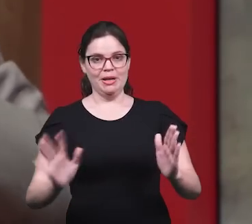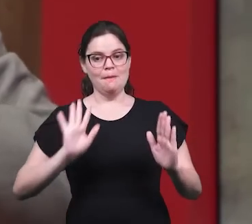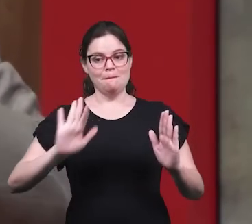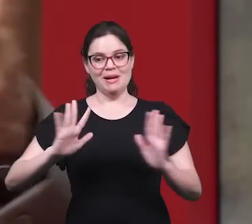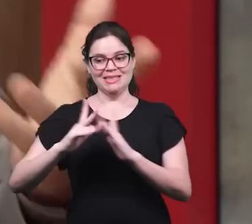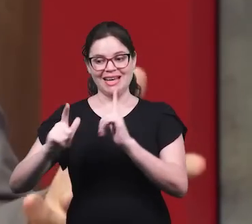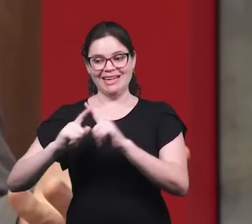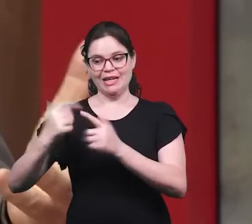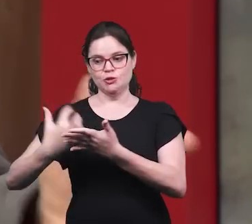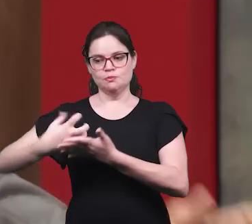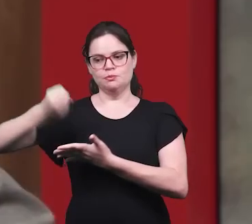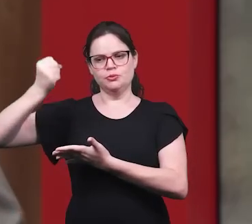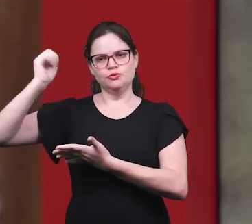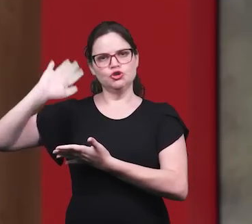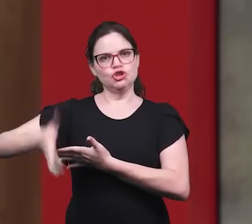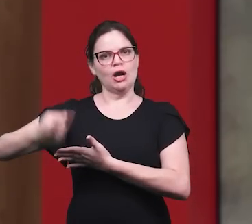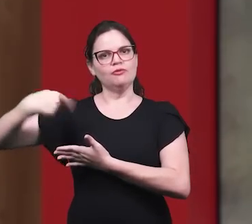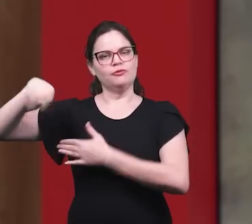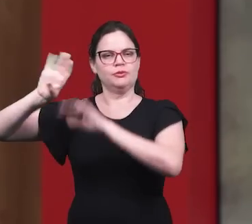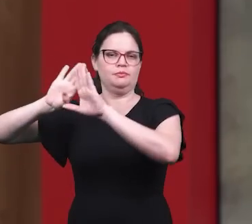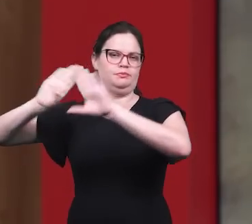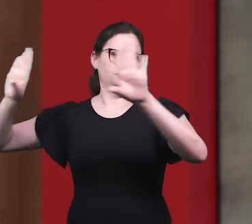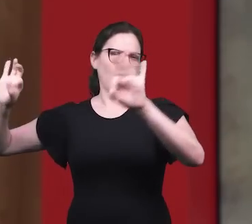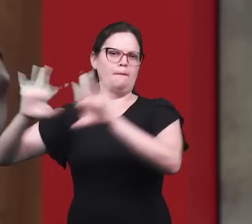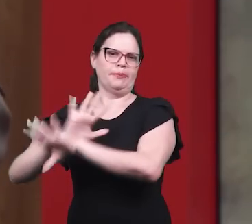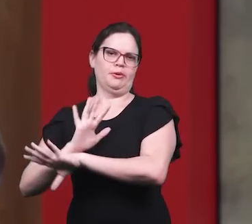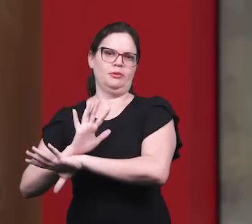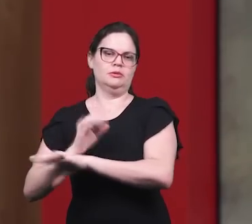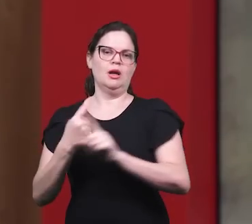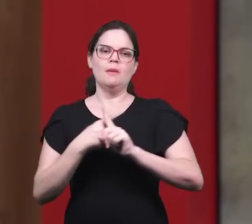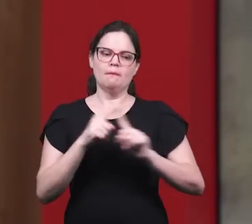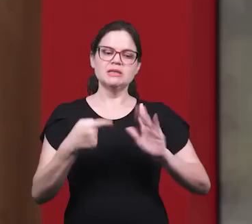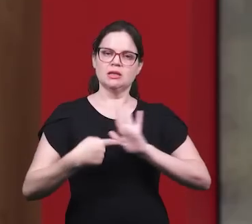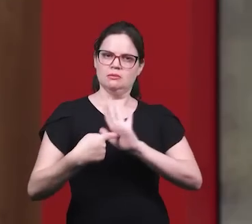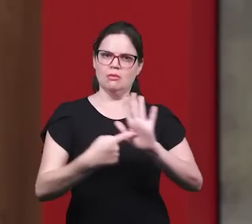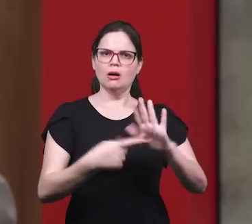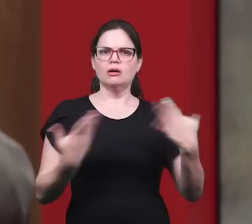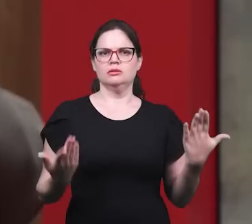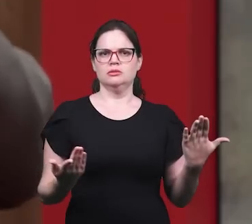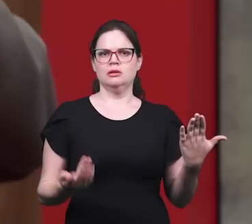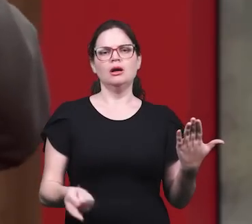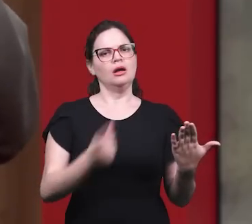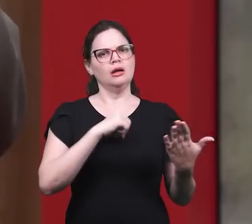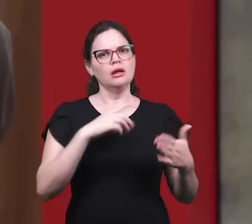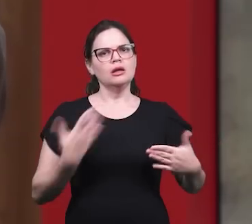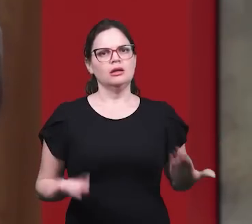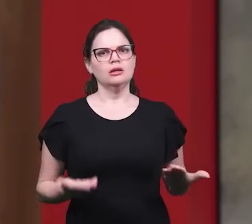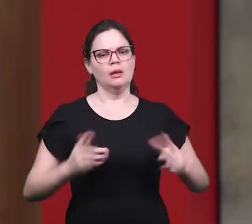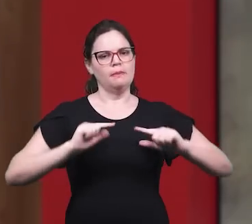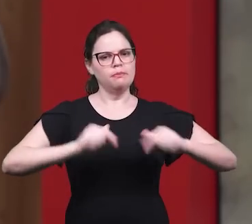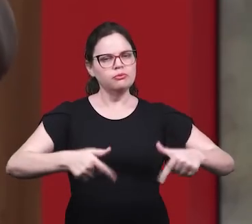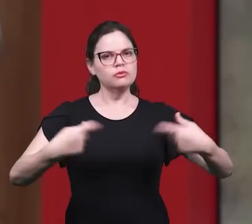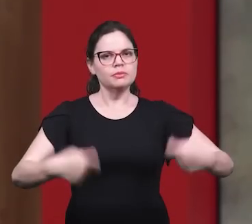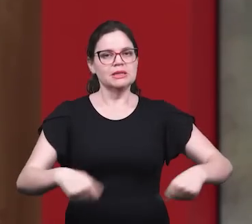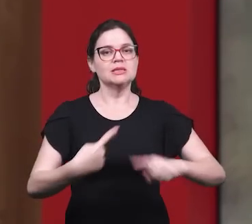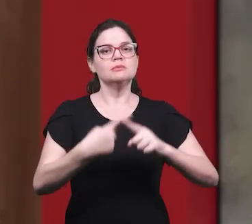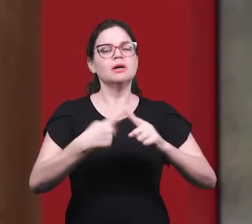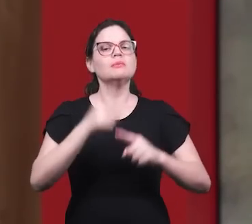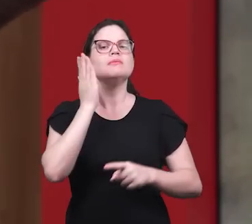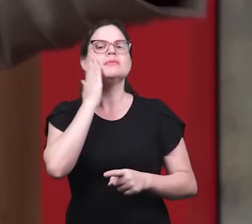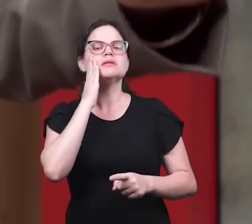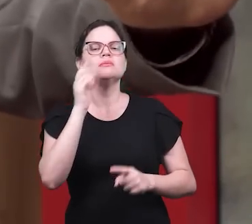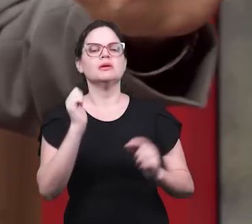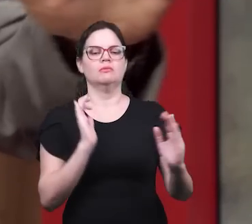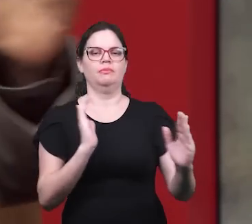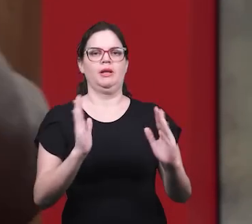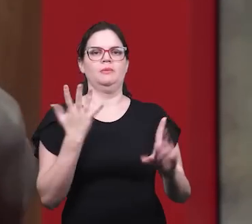para conhecer o tempo. Não é? O Senhor Jesus diz que nós olhamos para o céu, sabemos quando vai chover, sabemos quando vai